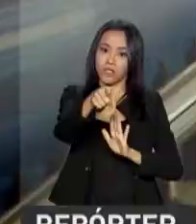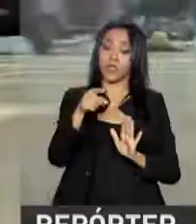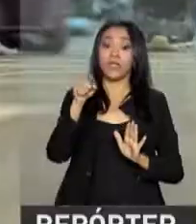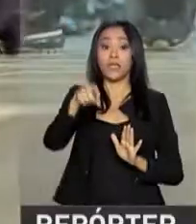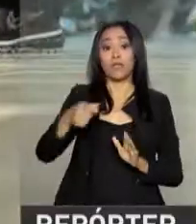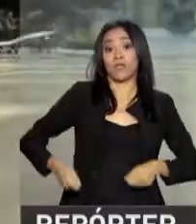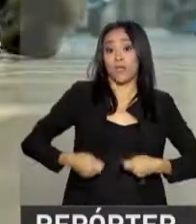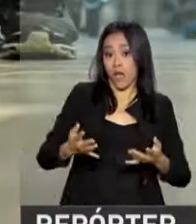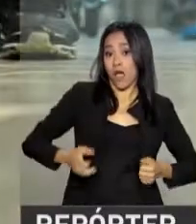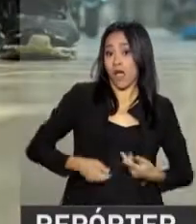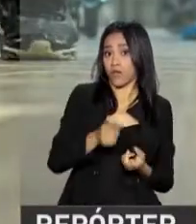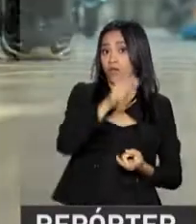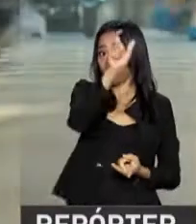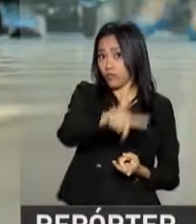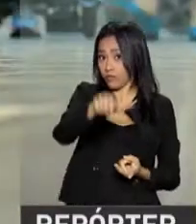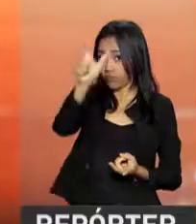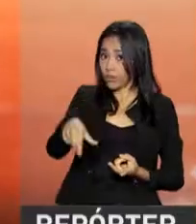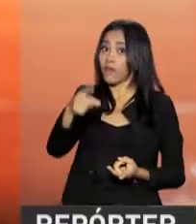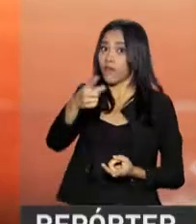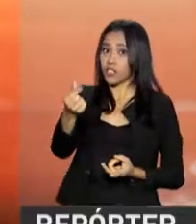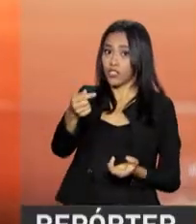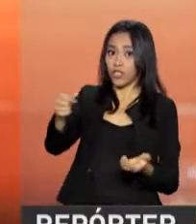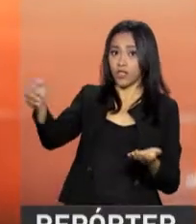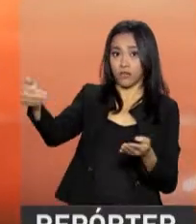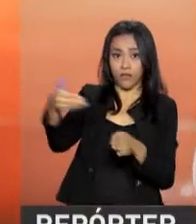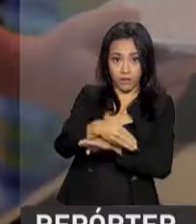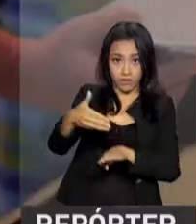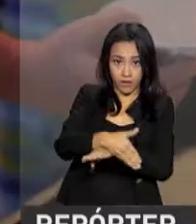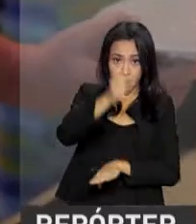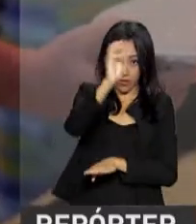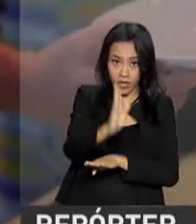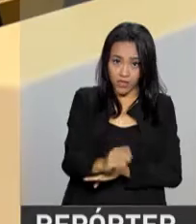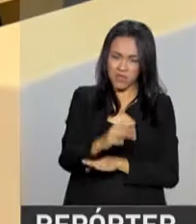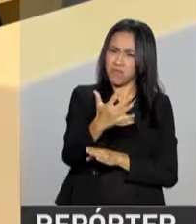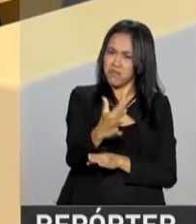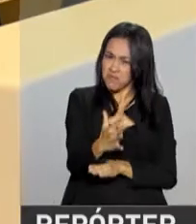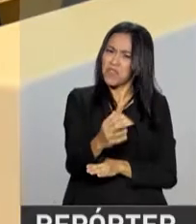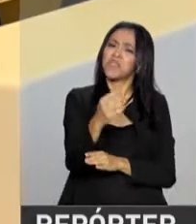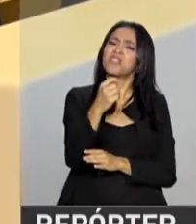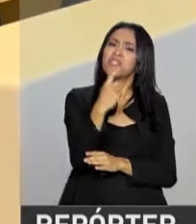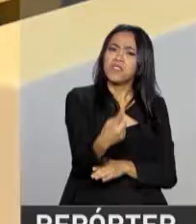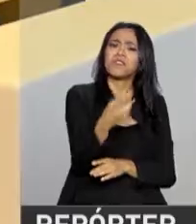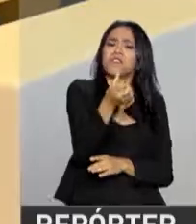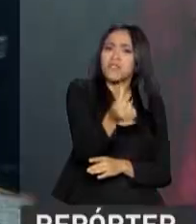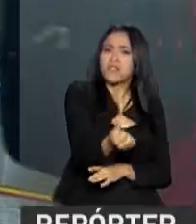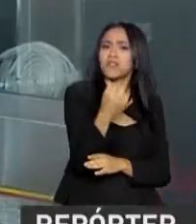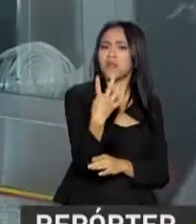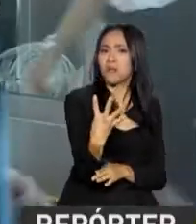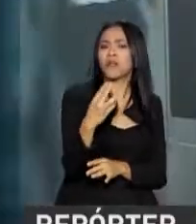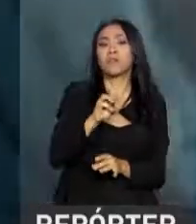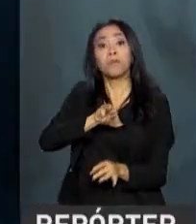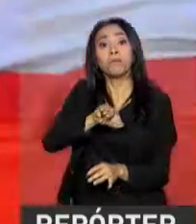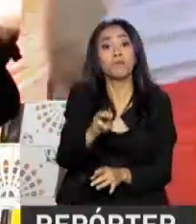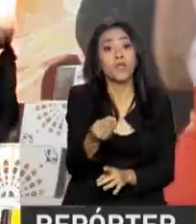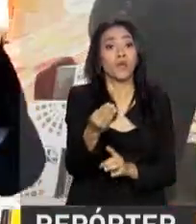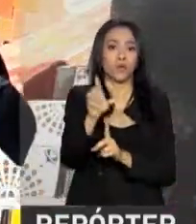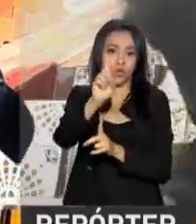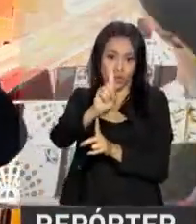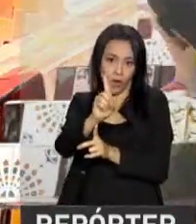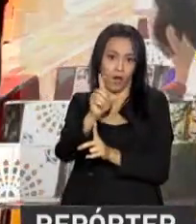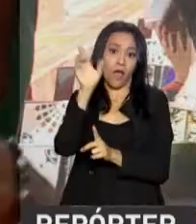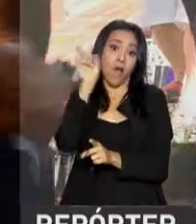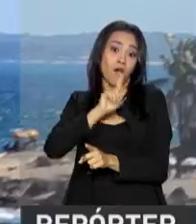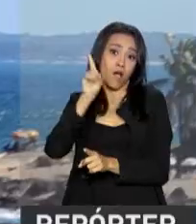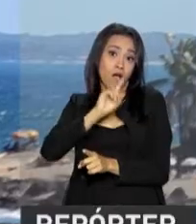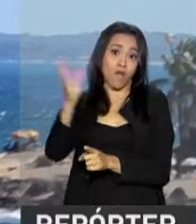turistas a medida deve injetar na economia brasileira cerca de 164 milhões de dólares os americanos